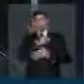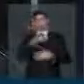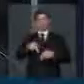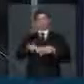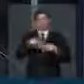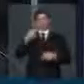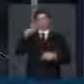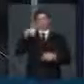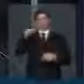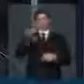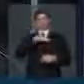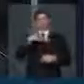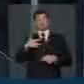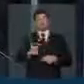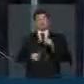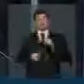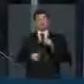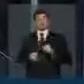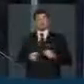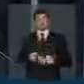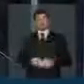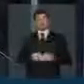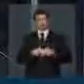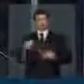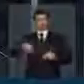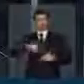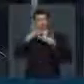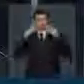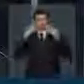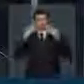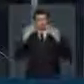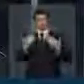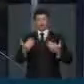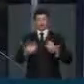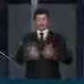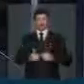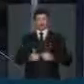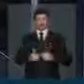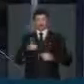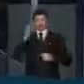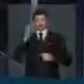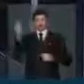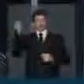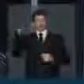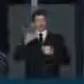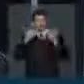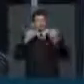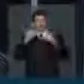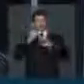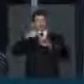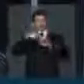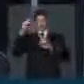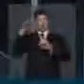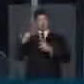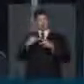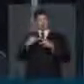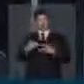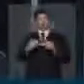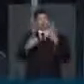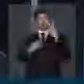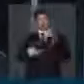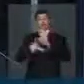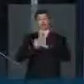pelos planos de saúde. E é por isso que nós apresentamos e já tínhamos apresentado há meses atrás dois